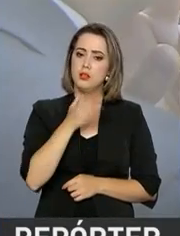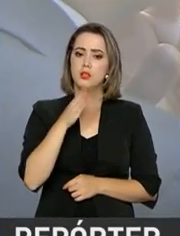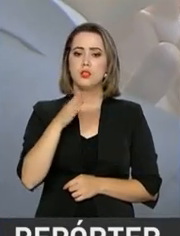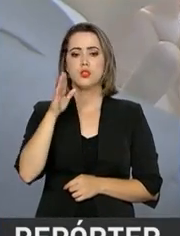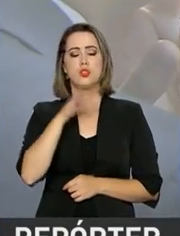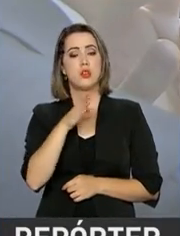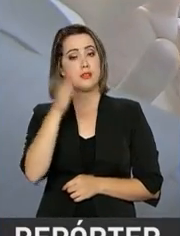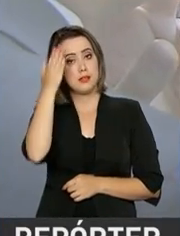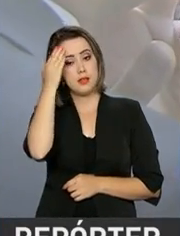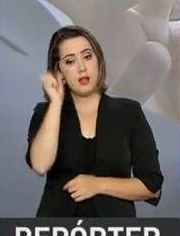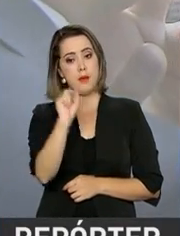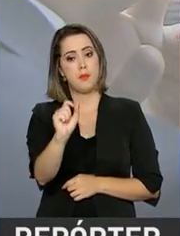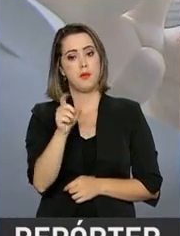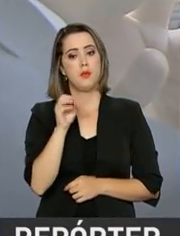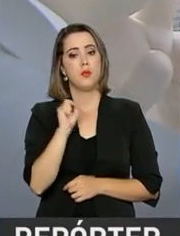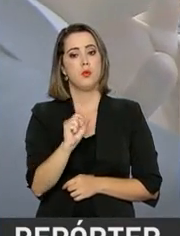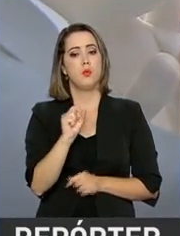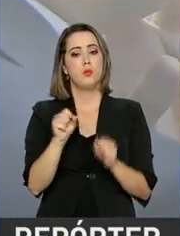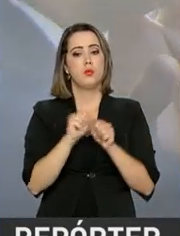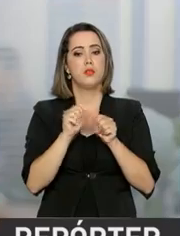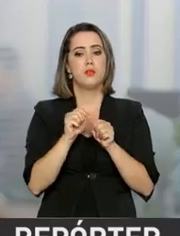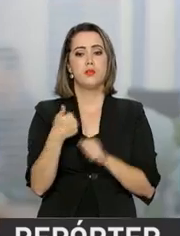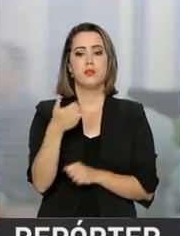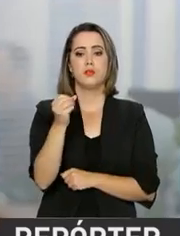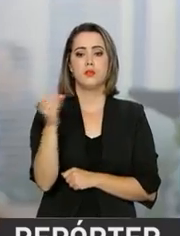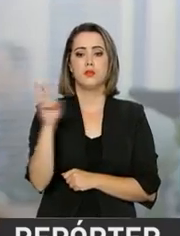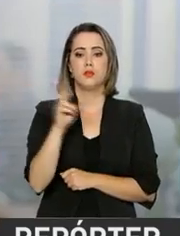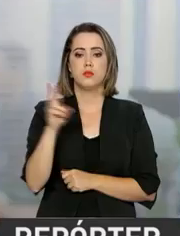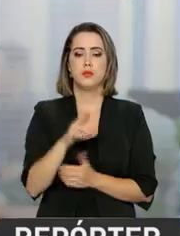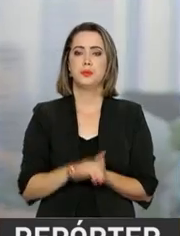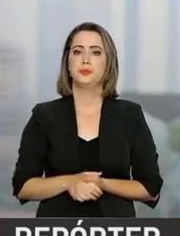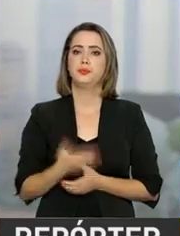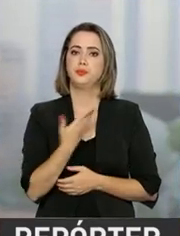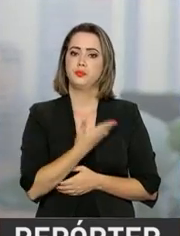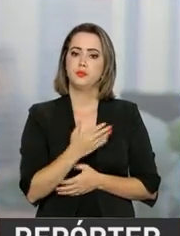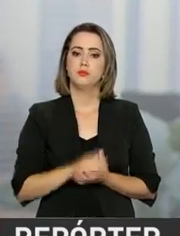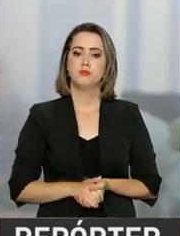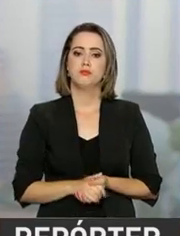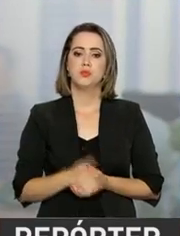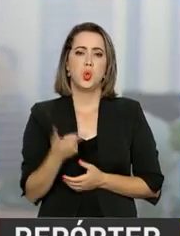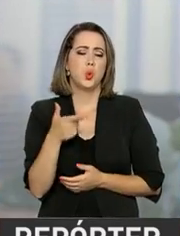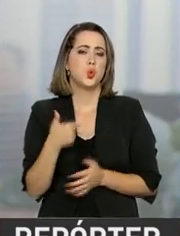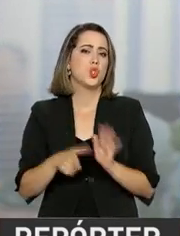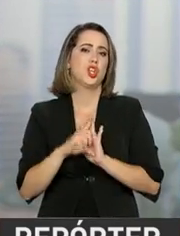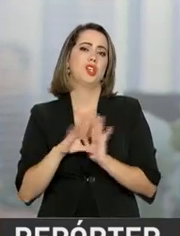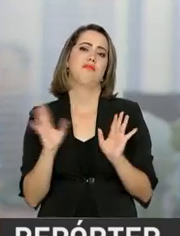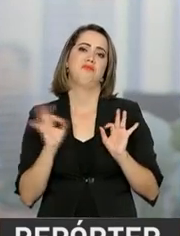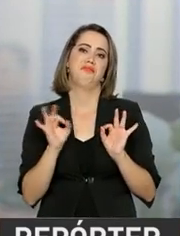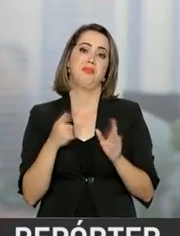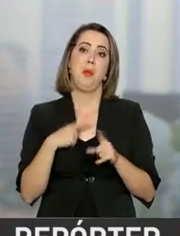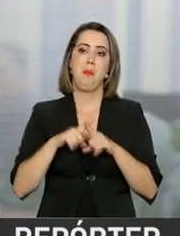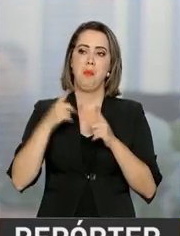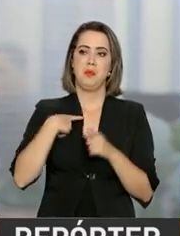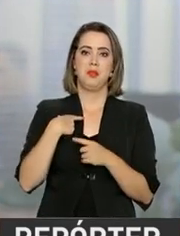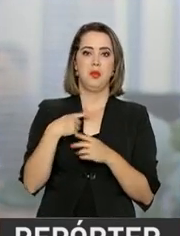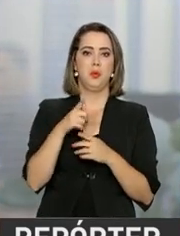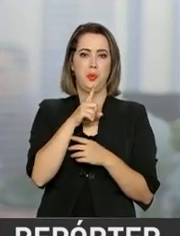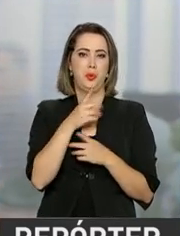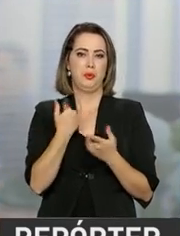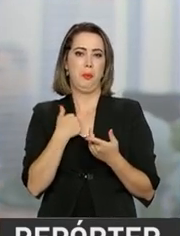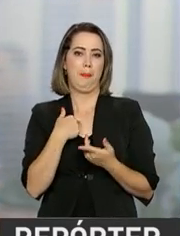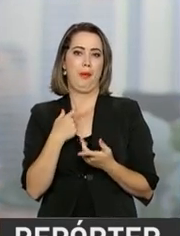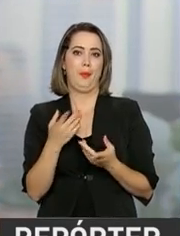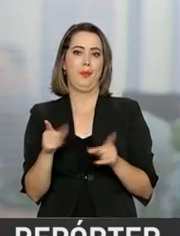os R$100 que tinha numa conta inativa. Na verdade, não tinha nada previsto, né? Mas para usar esse dinheiro. Mas como é meu aniversário, talvez eu compre alguma